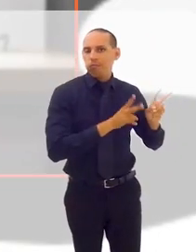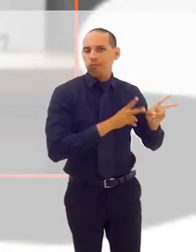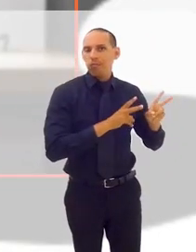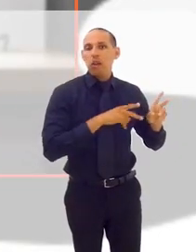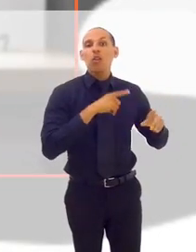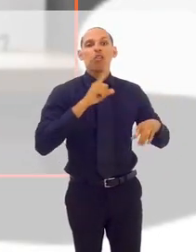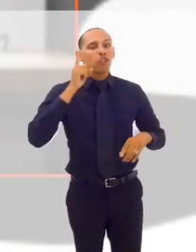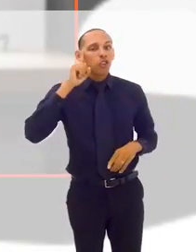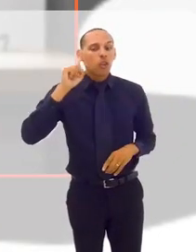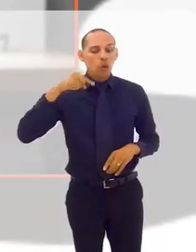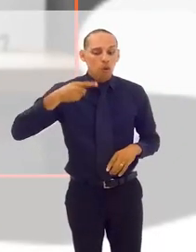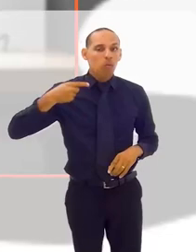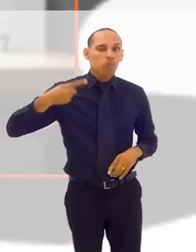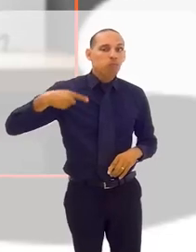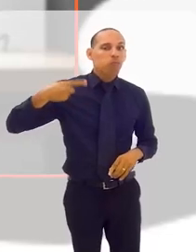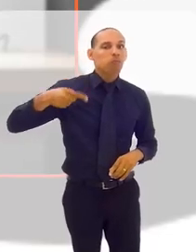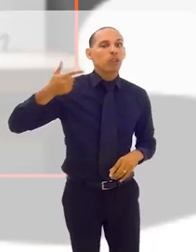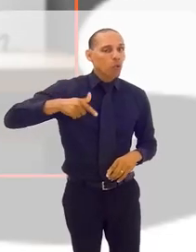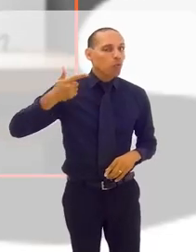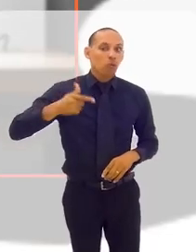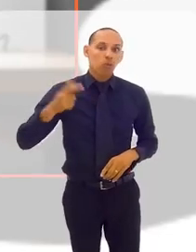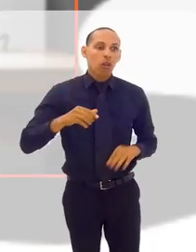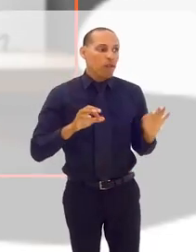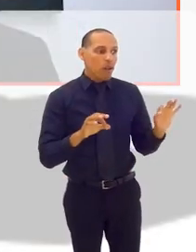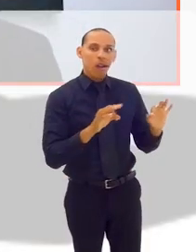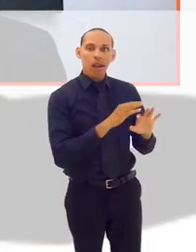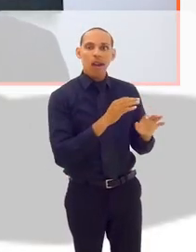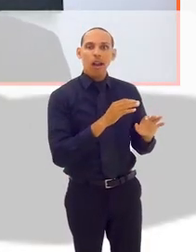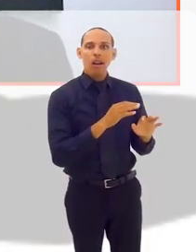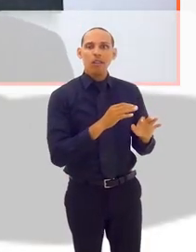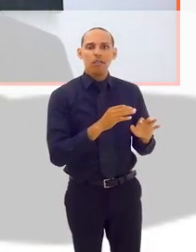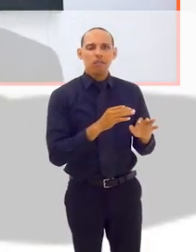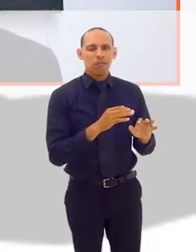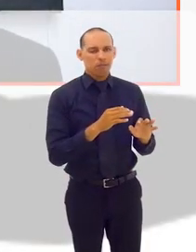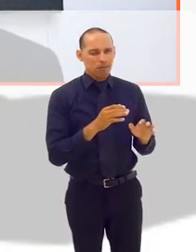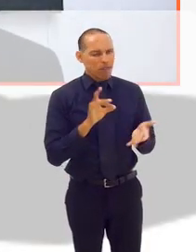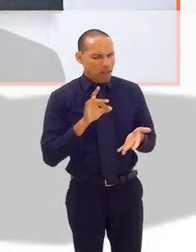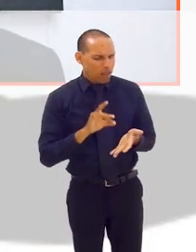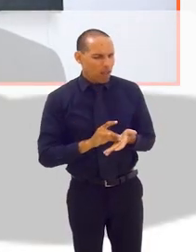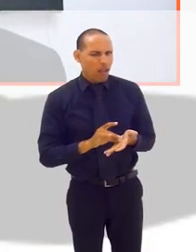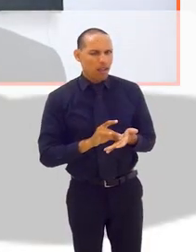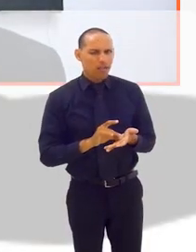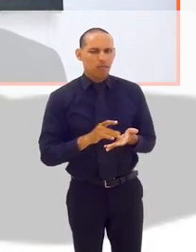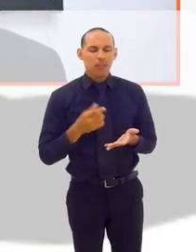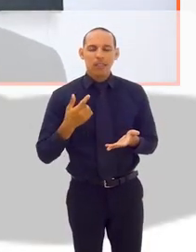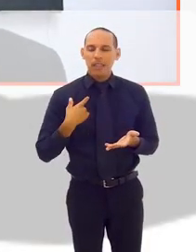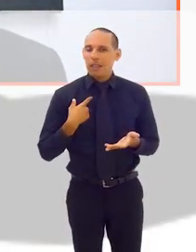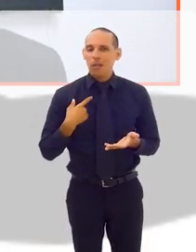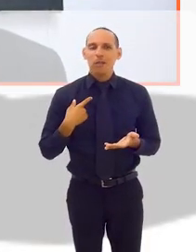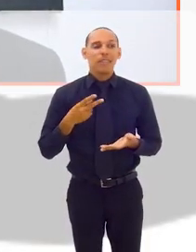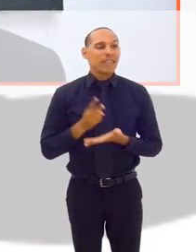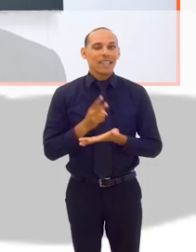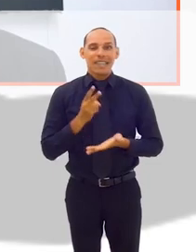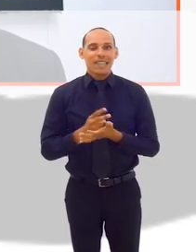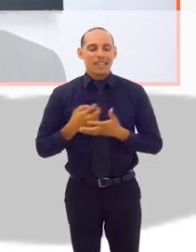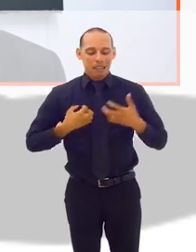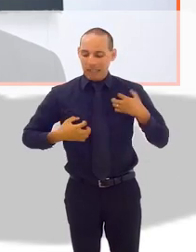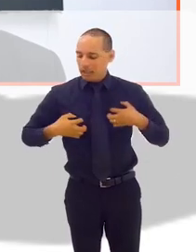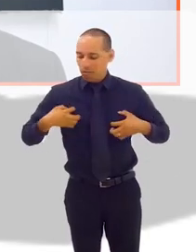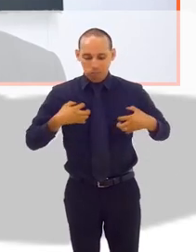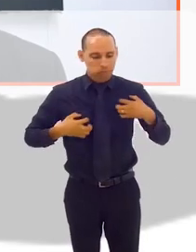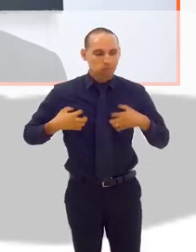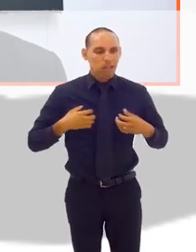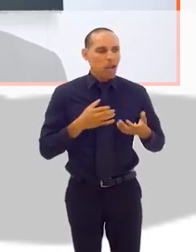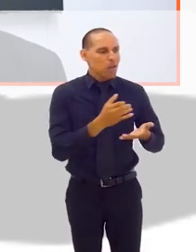dia vai lavar o cabelo e faz a mesma coisa. Quando acaba, francamente, que foi uma coisa que sempre me gerou muita